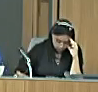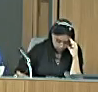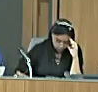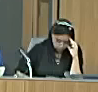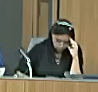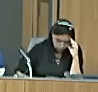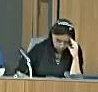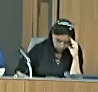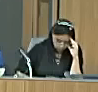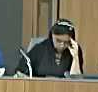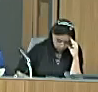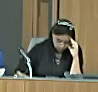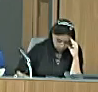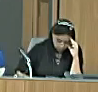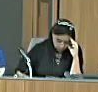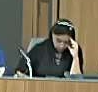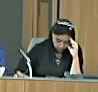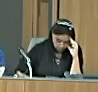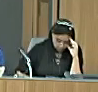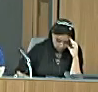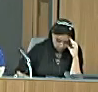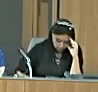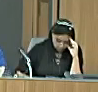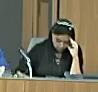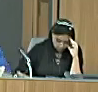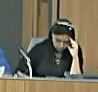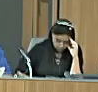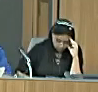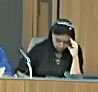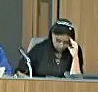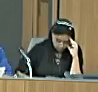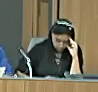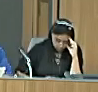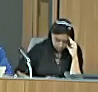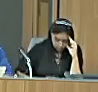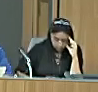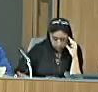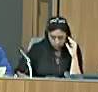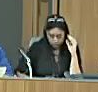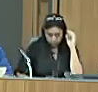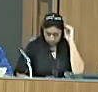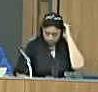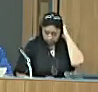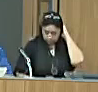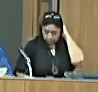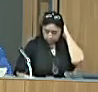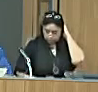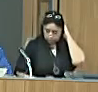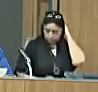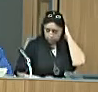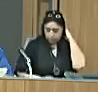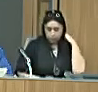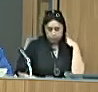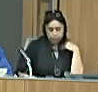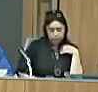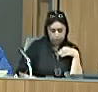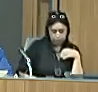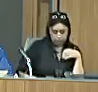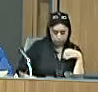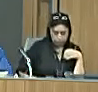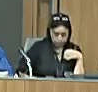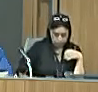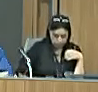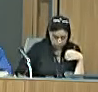milímetro daquilo que foi conferido ao legislador originário que é o legislativo não é nesse sentido que a gente quer a